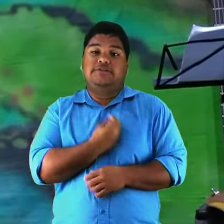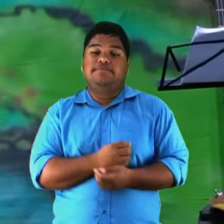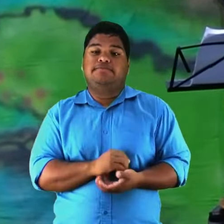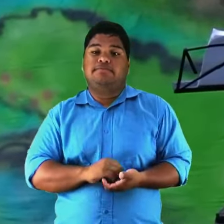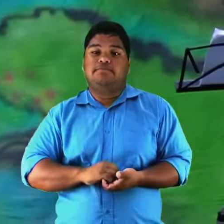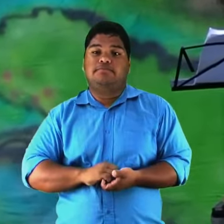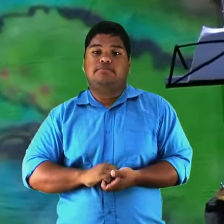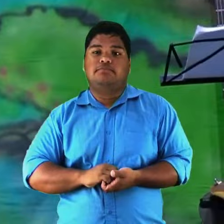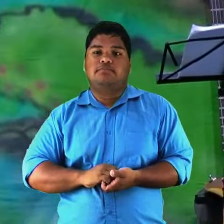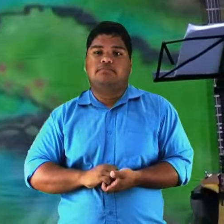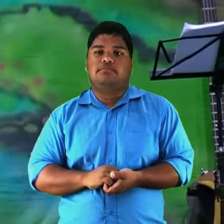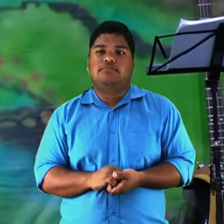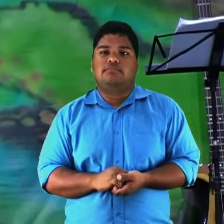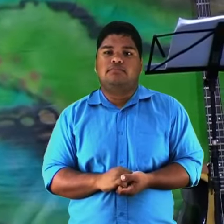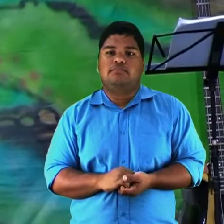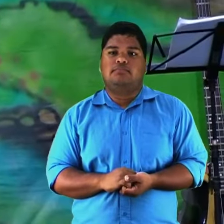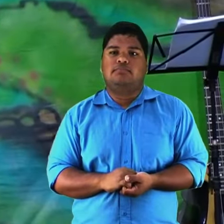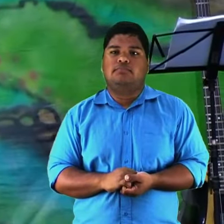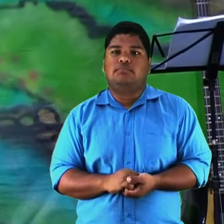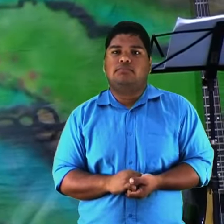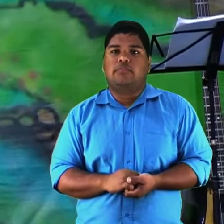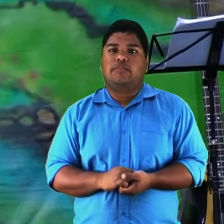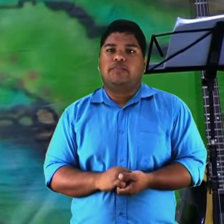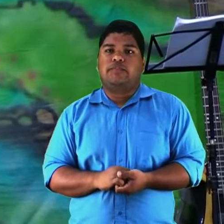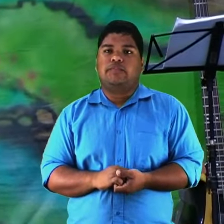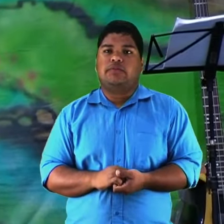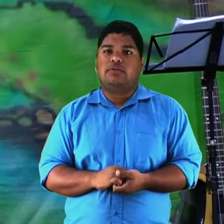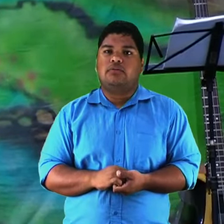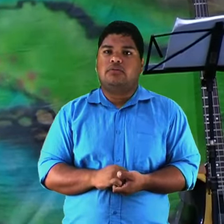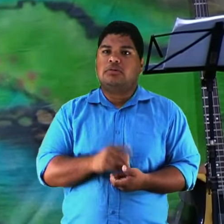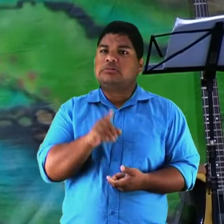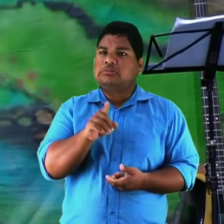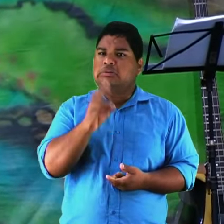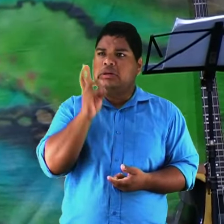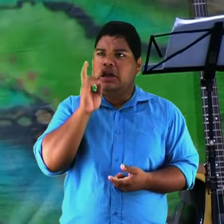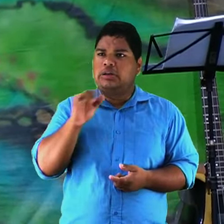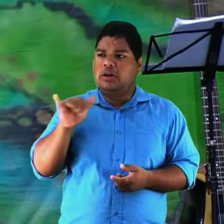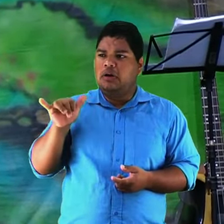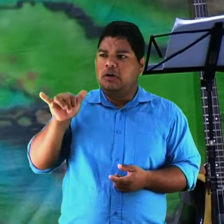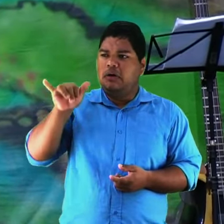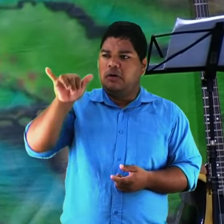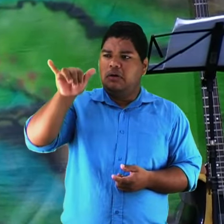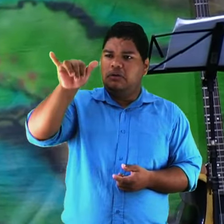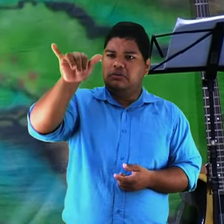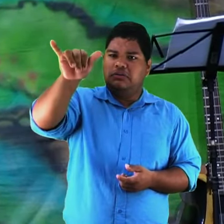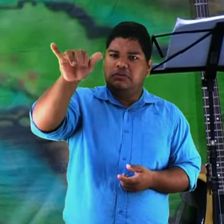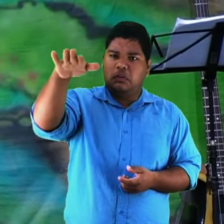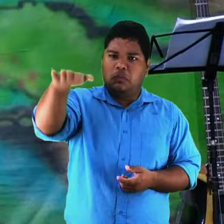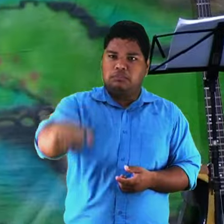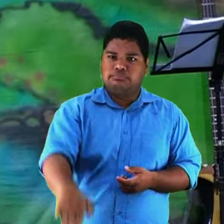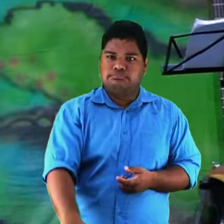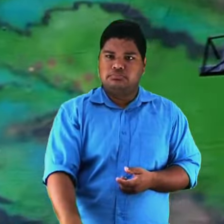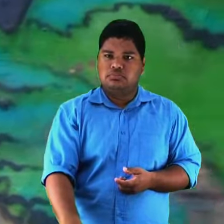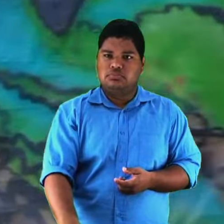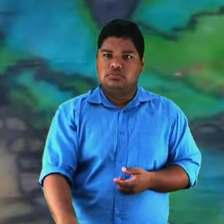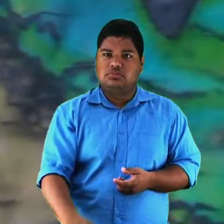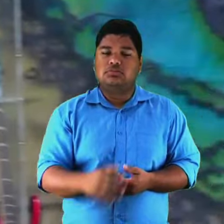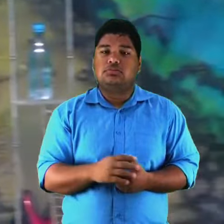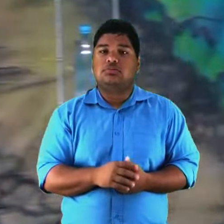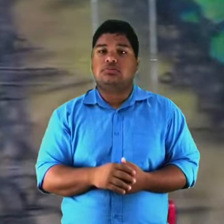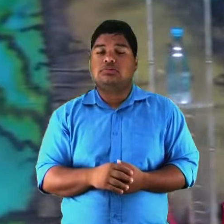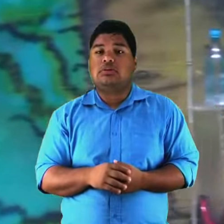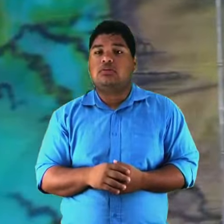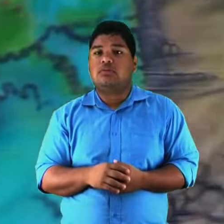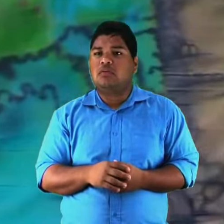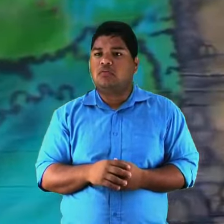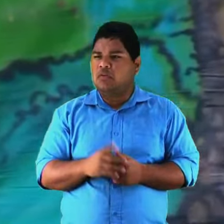Eu fiquei pensando, será que aquele avião que caiu não foi planejado? Será que aquele ministro que sofreu